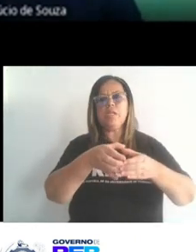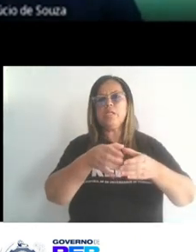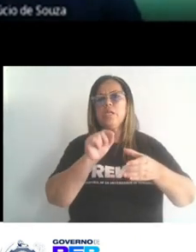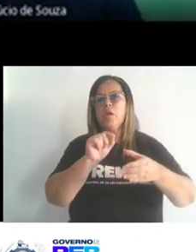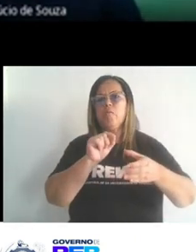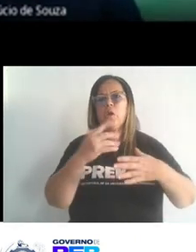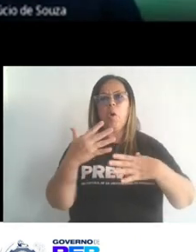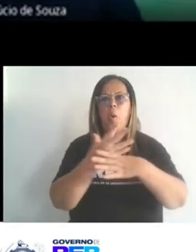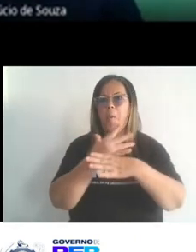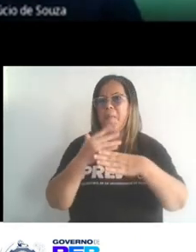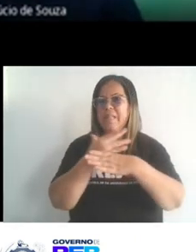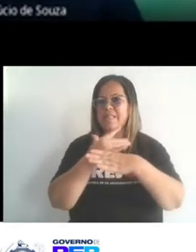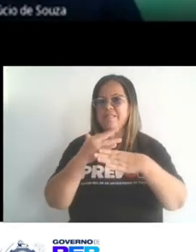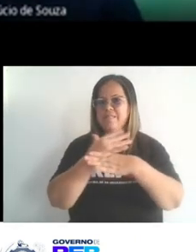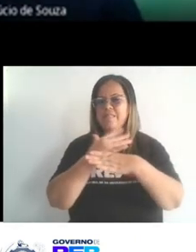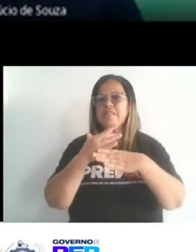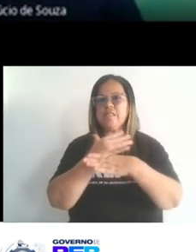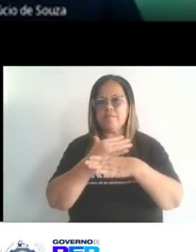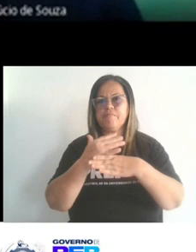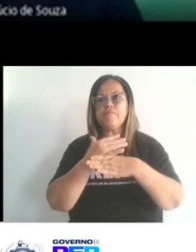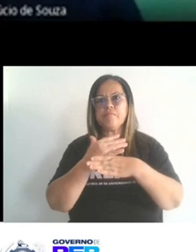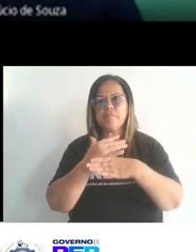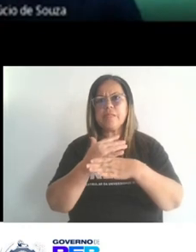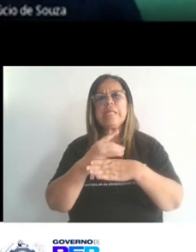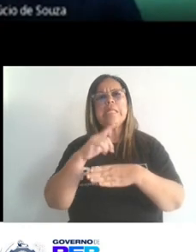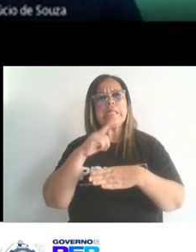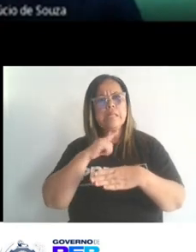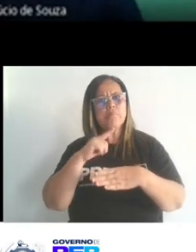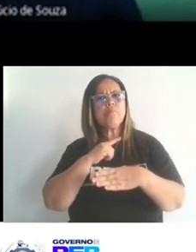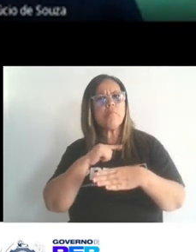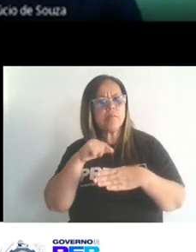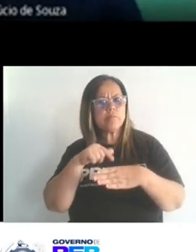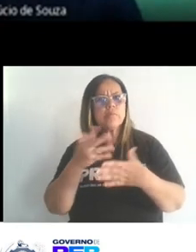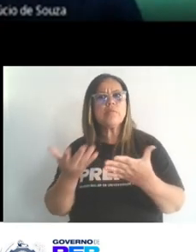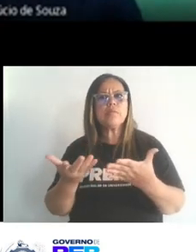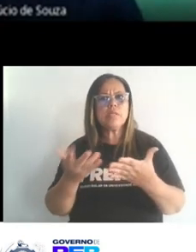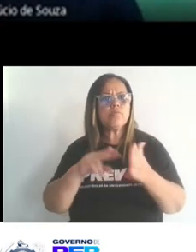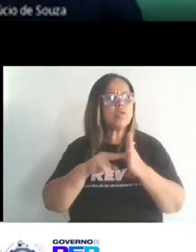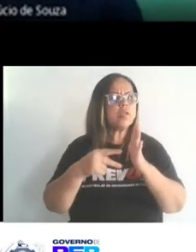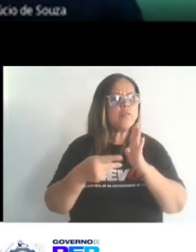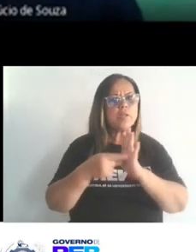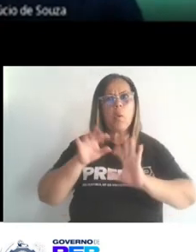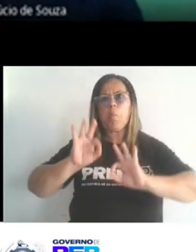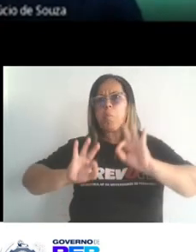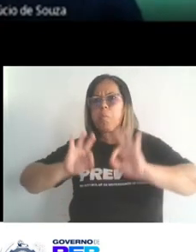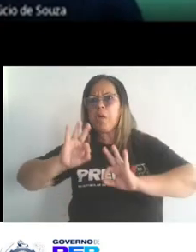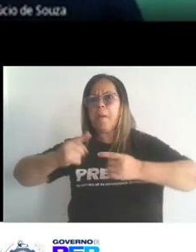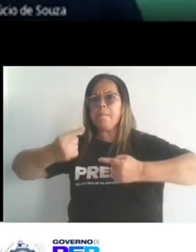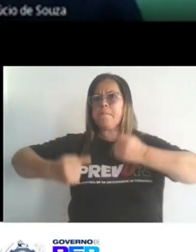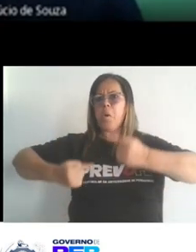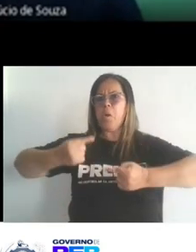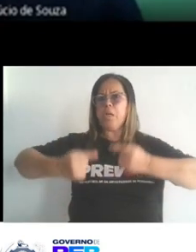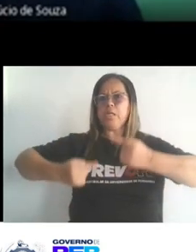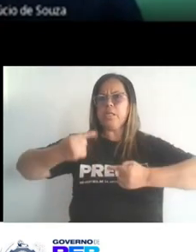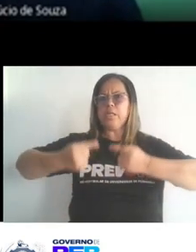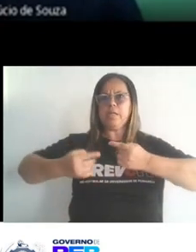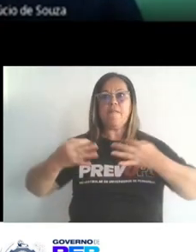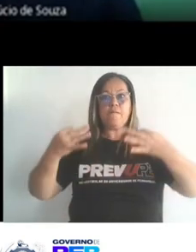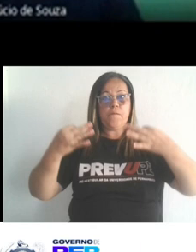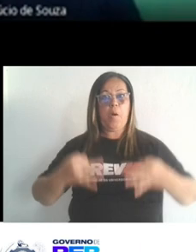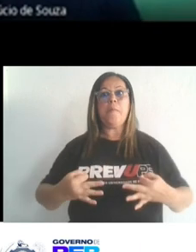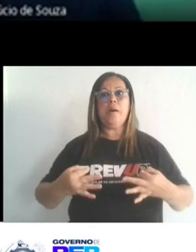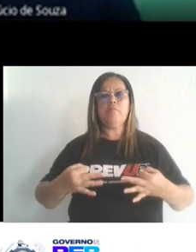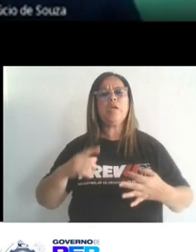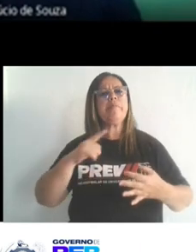urbanização o fator de adversidades significa uma organização política formal ou seja